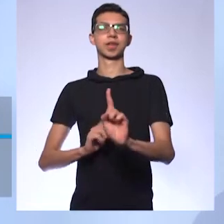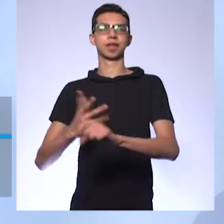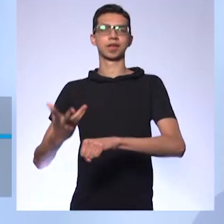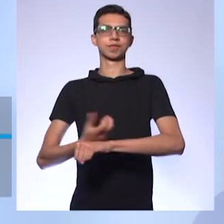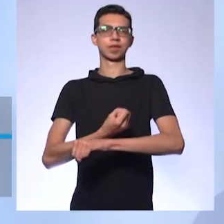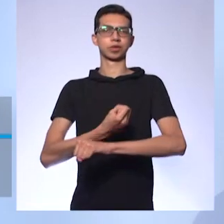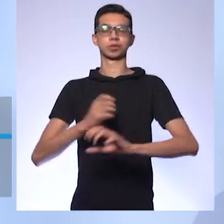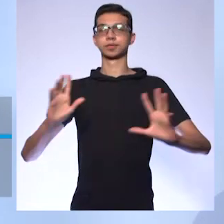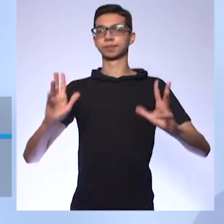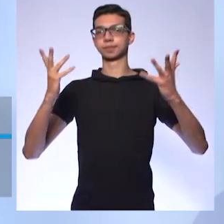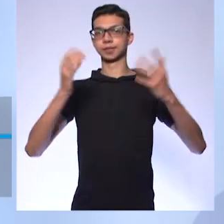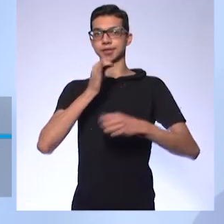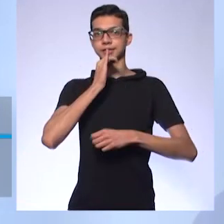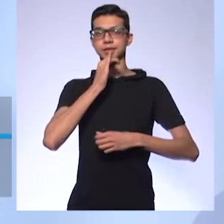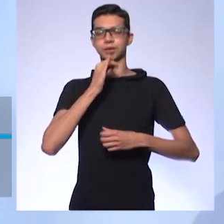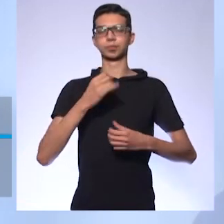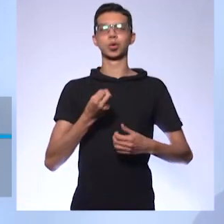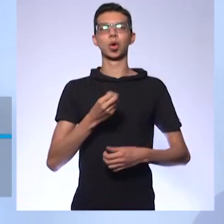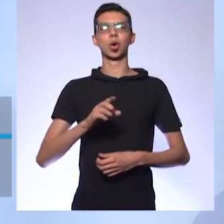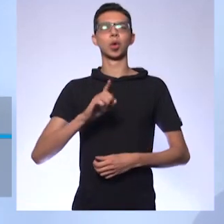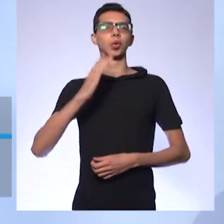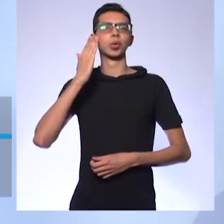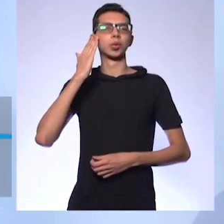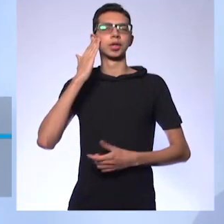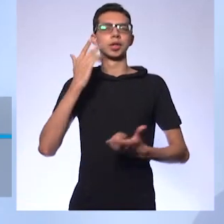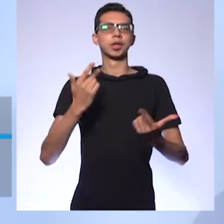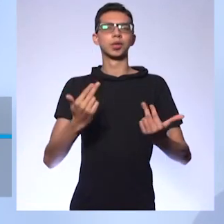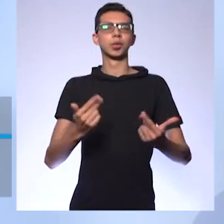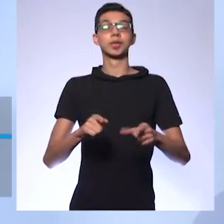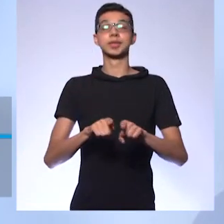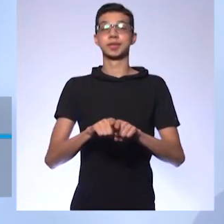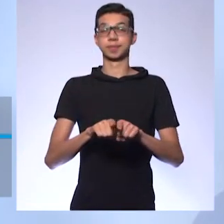eu falo Naruto, não pode ser o Super-Homem, o Batman, né? É um personagem.